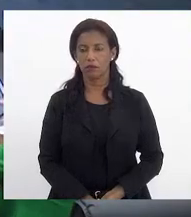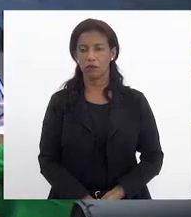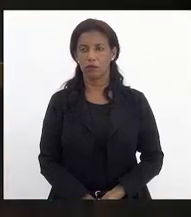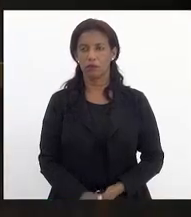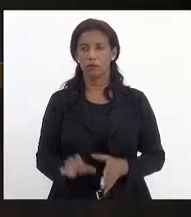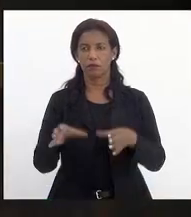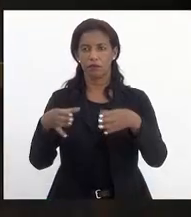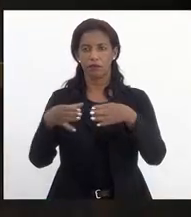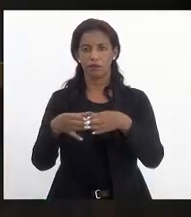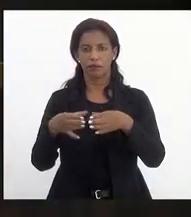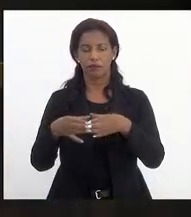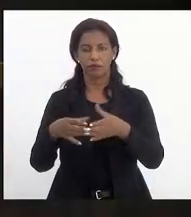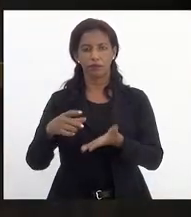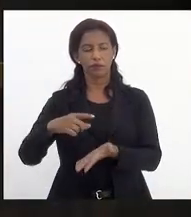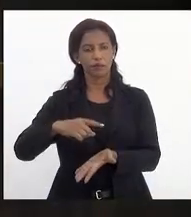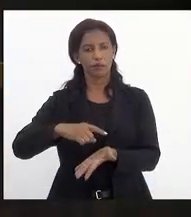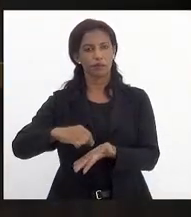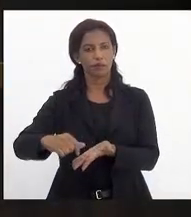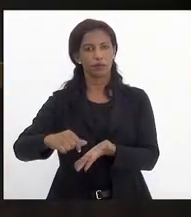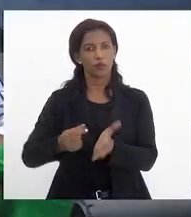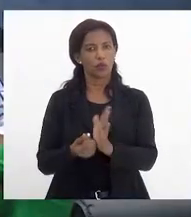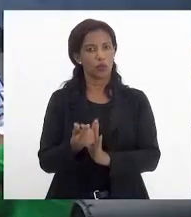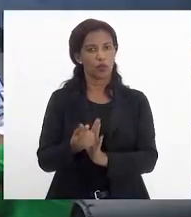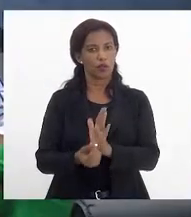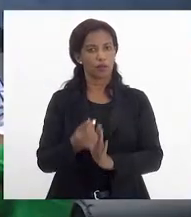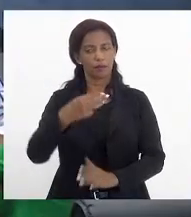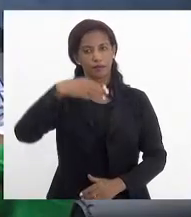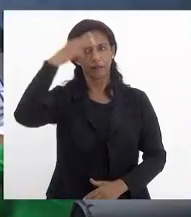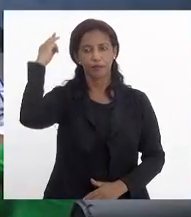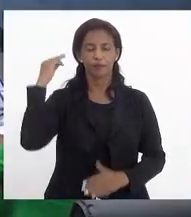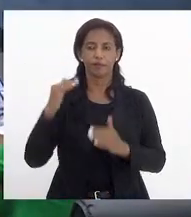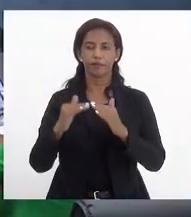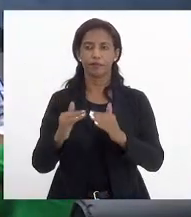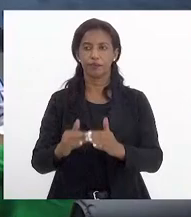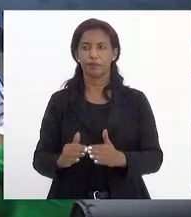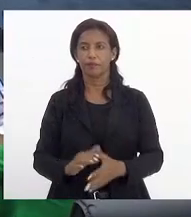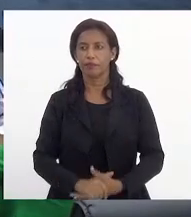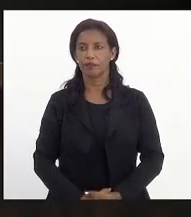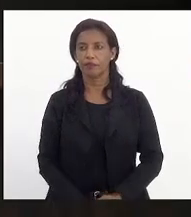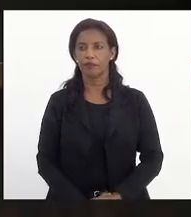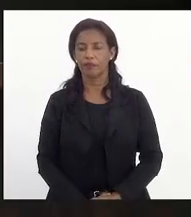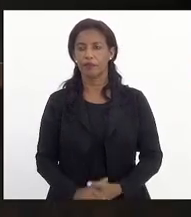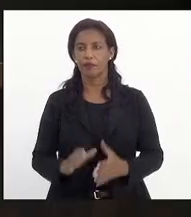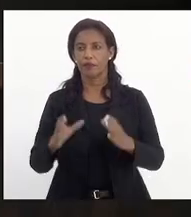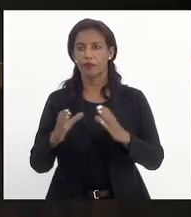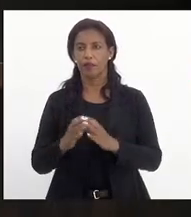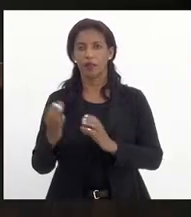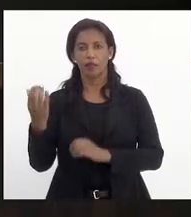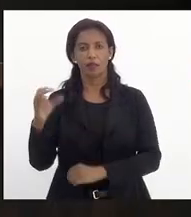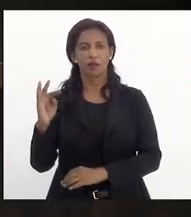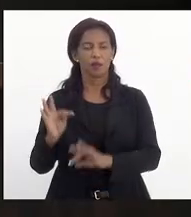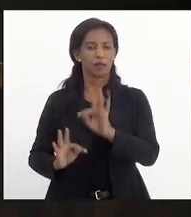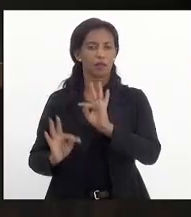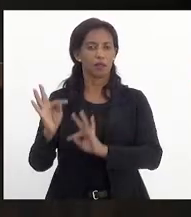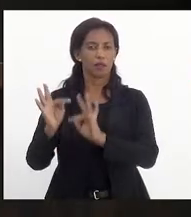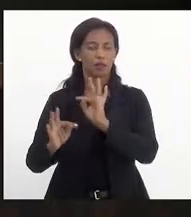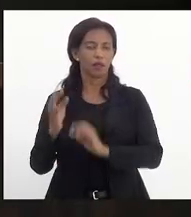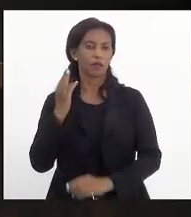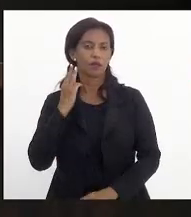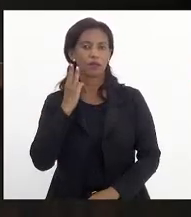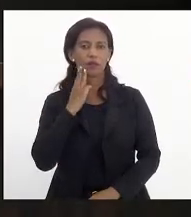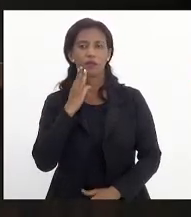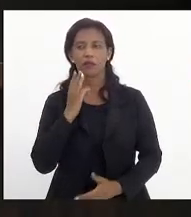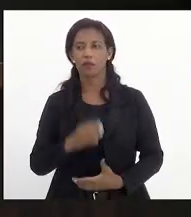Pela Comissão de Orçamento, deputado Márcio Pacheco. Parecer é favorável, presidente. Pela Comissão de Ciência e Tecnologia, deputado Valdeir